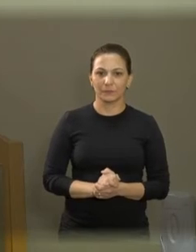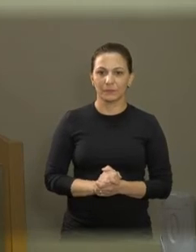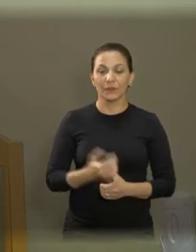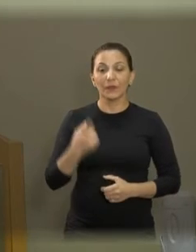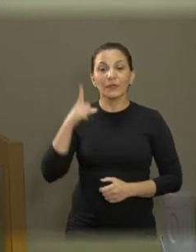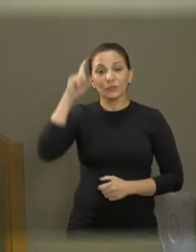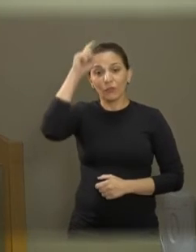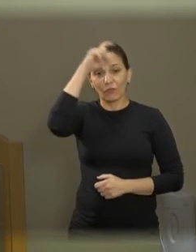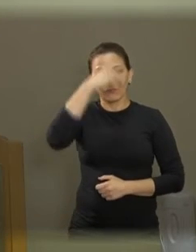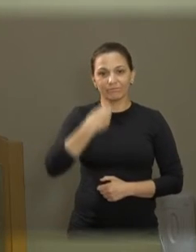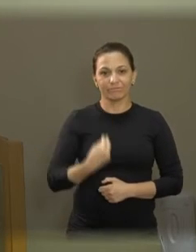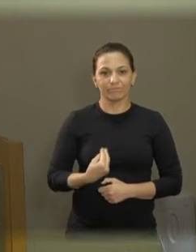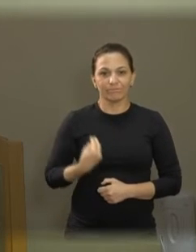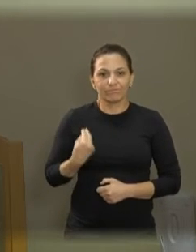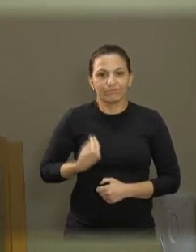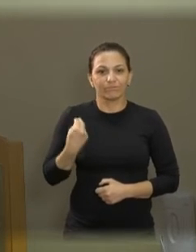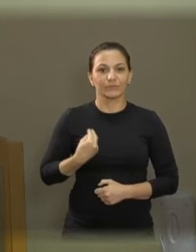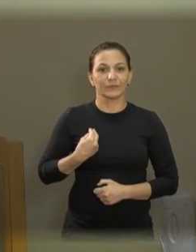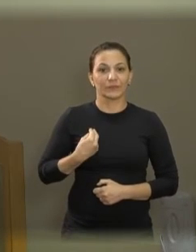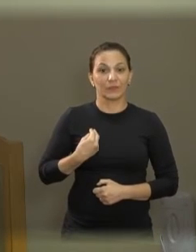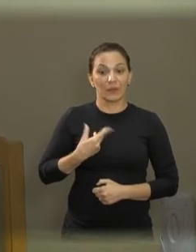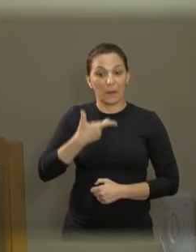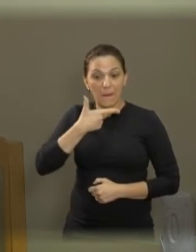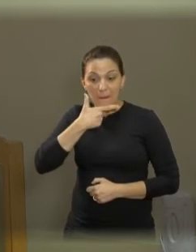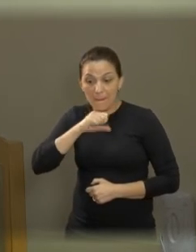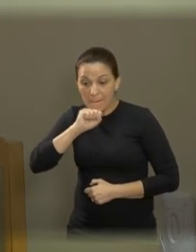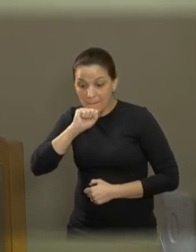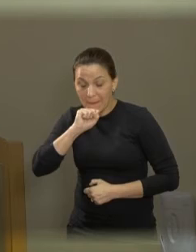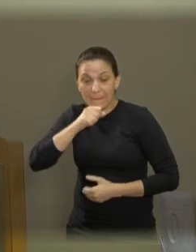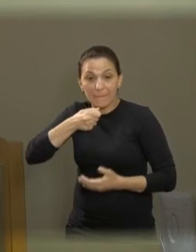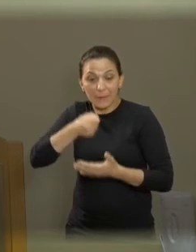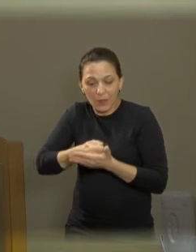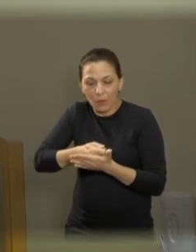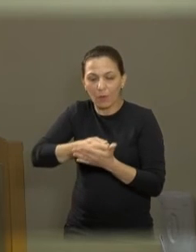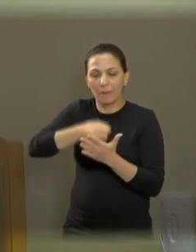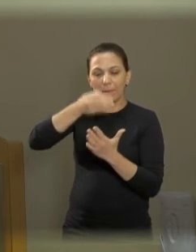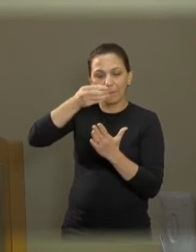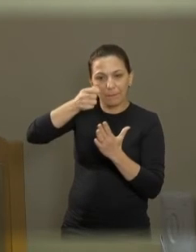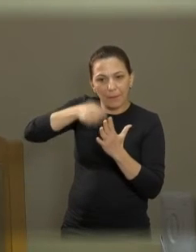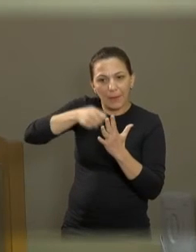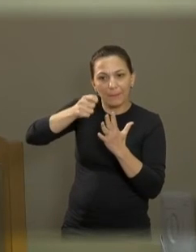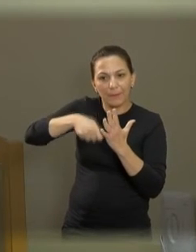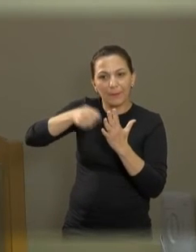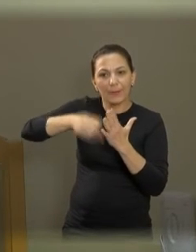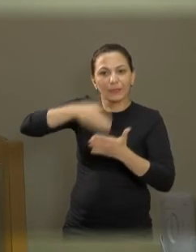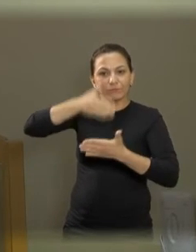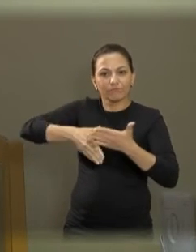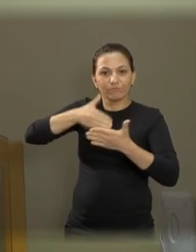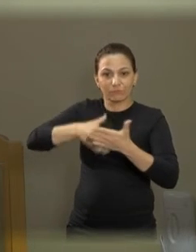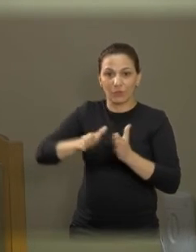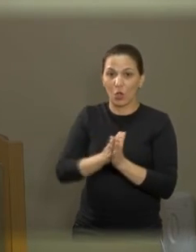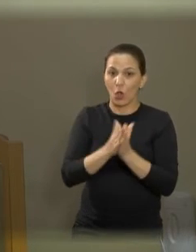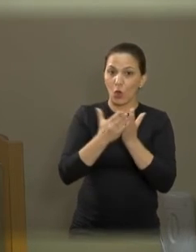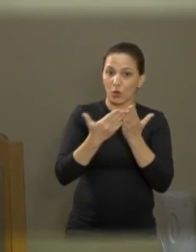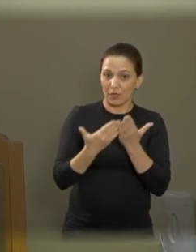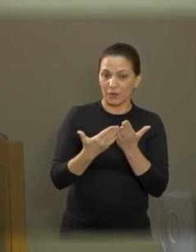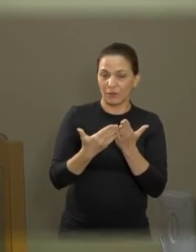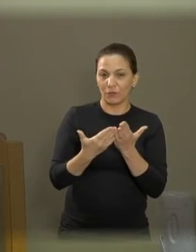senti dificuldade, convenci o meu pai, e meu pai pagou a prestação. Um livro do